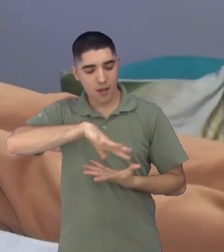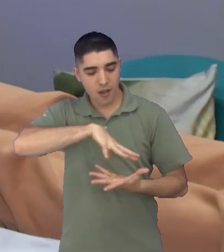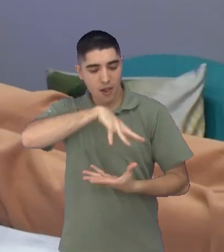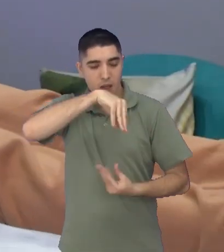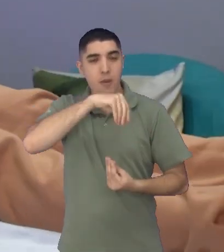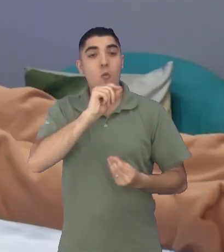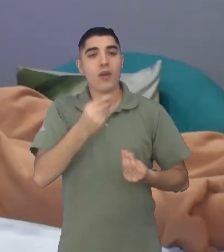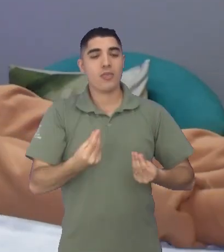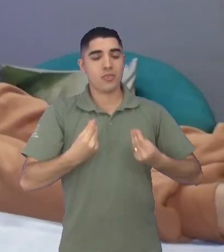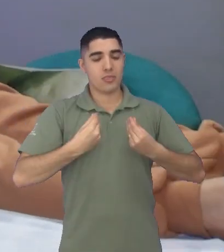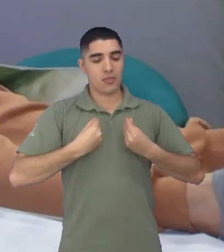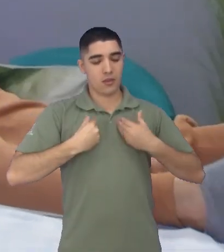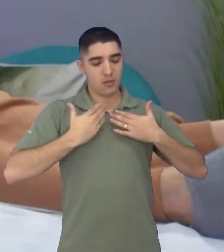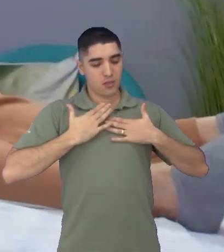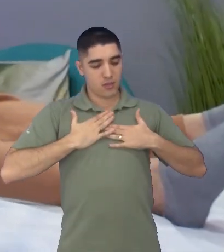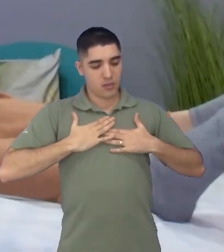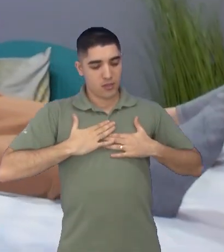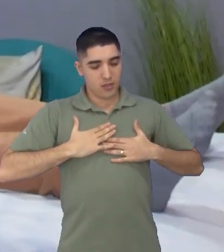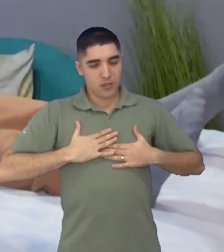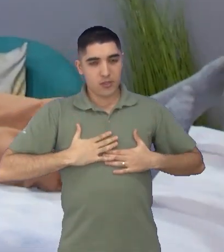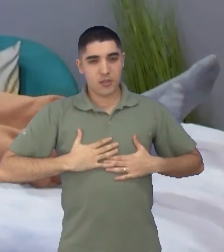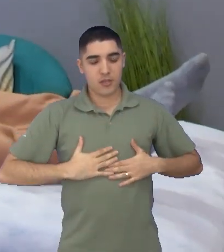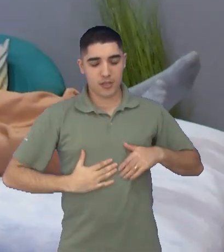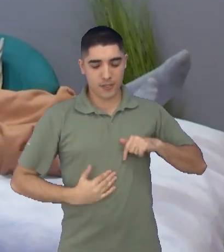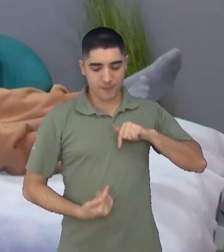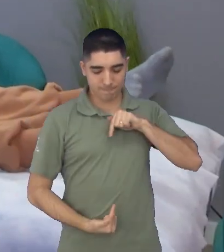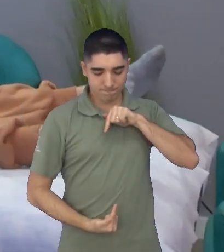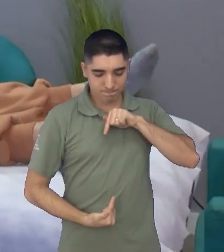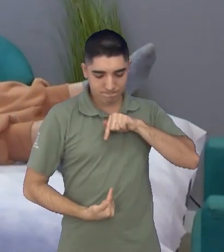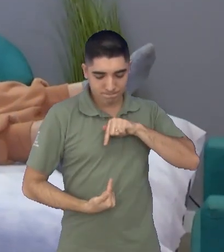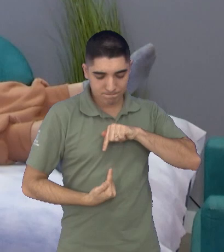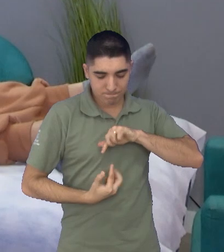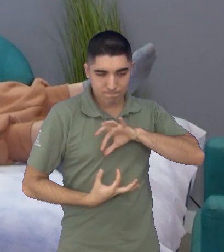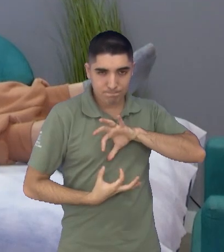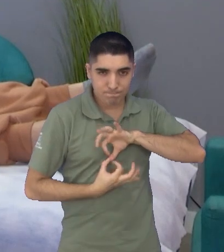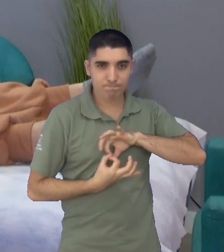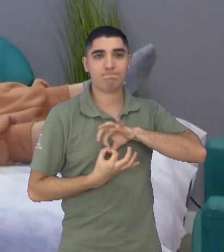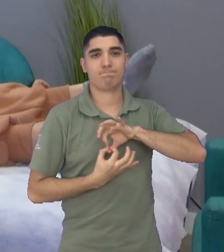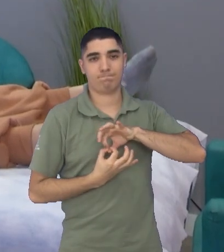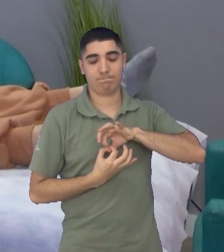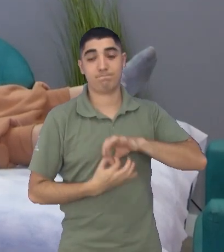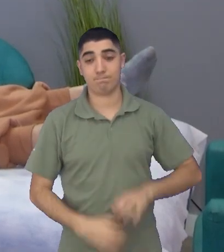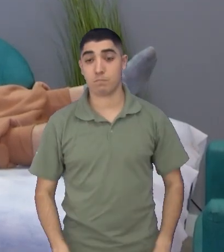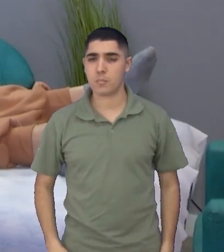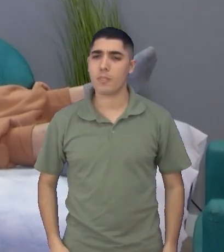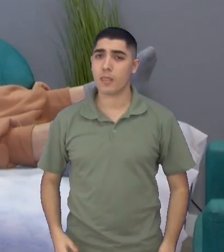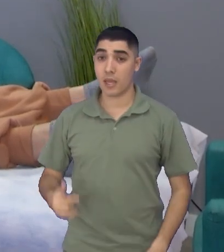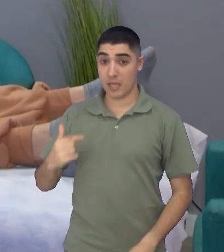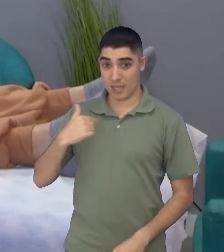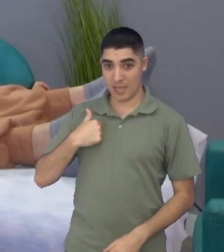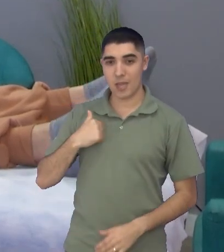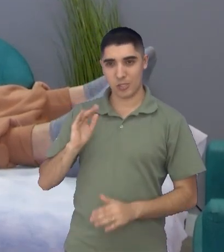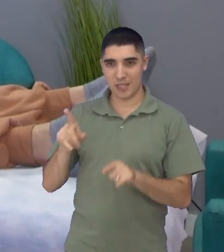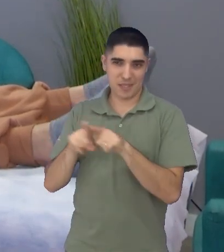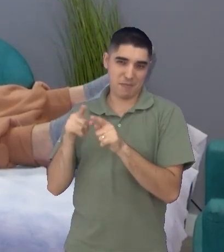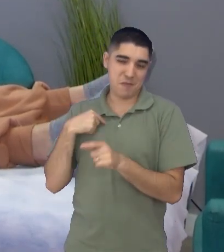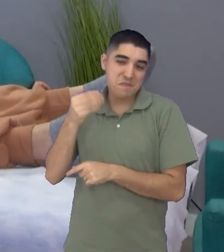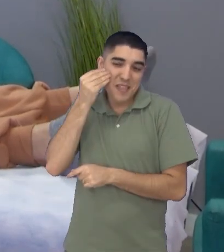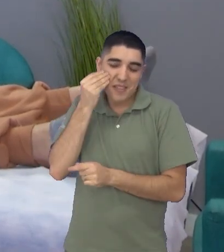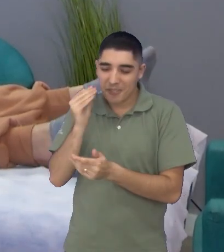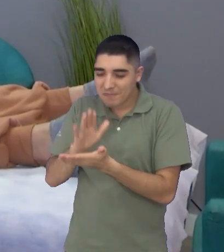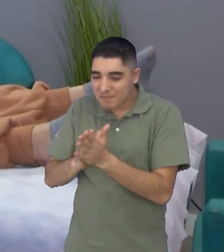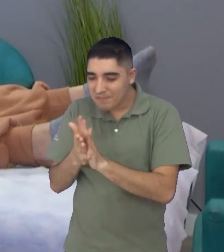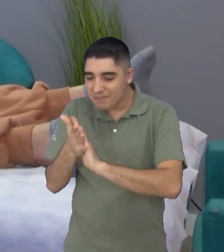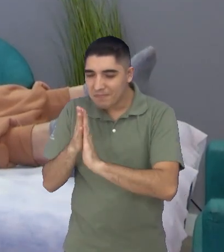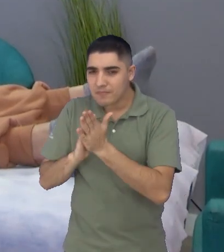e sentir, né, já sintonizar com todo esse movimento que a gente está trabalhando com ela. Eu fui atrevida e coloquei na minha mão também para sentir o